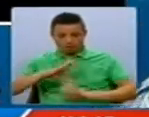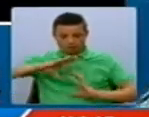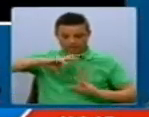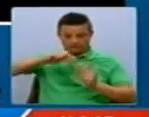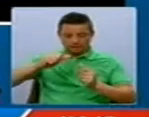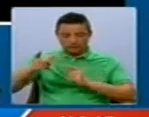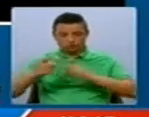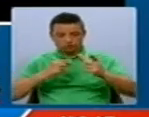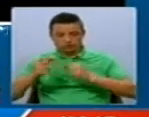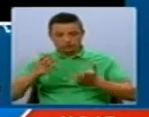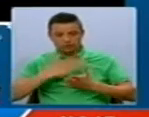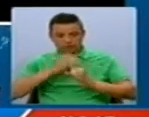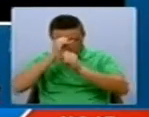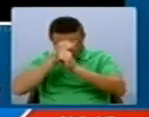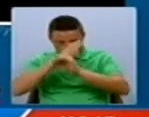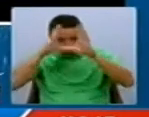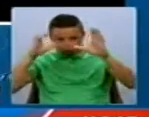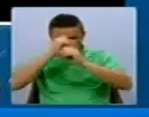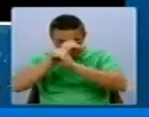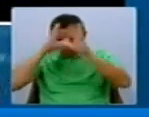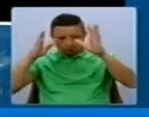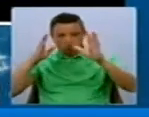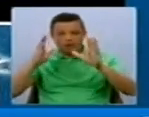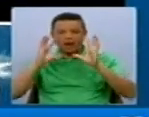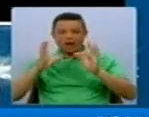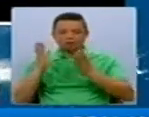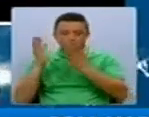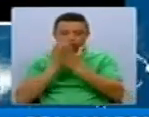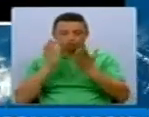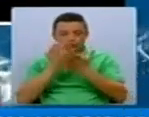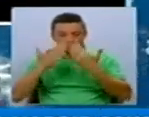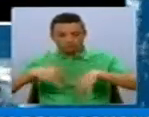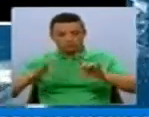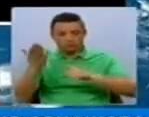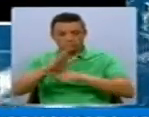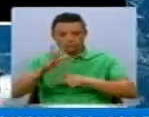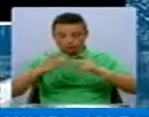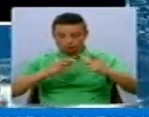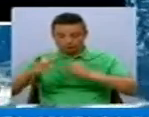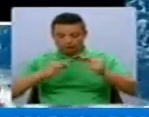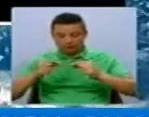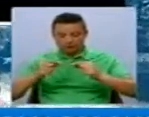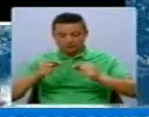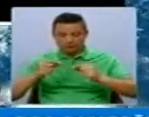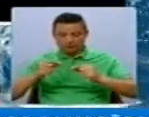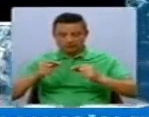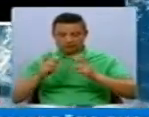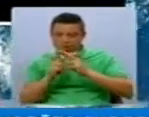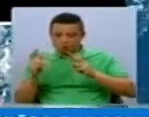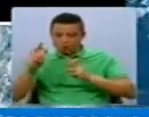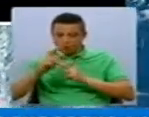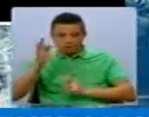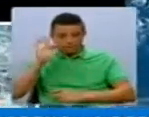estrelas já nos deram algumas conclusões engraçadas à volta desses estudos. Dizem-nos, por exemplo, que estrelas que têm uma metalicidade muito elevada, ou seja,